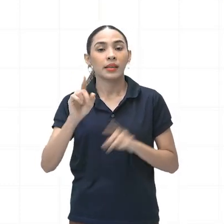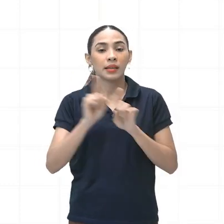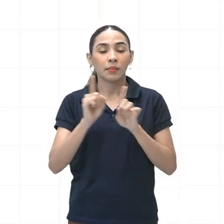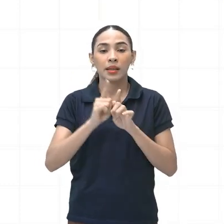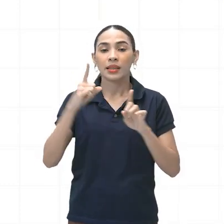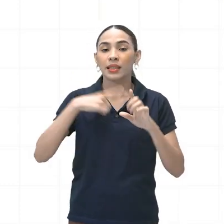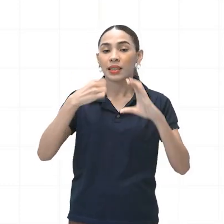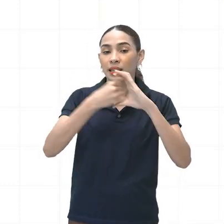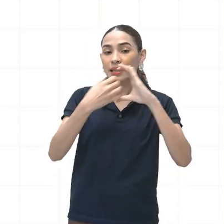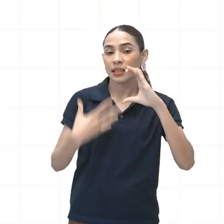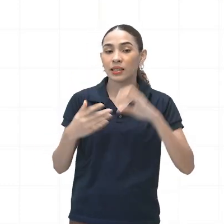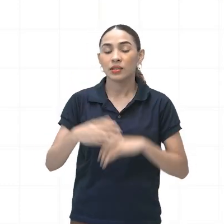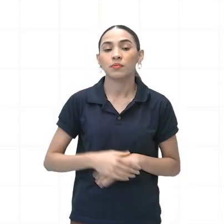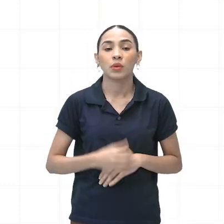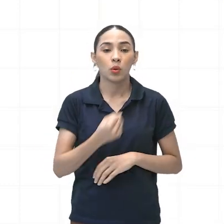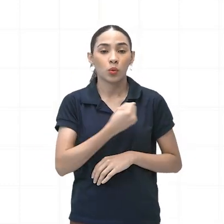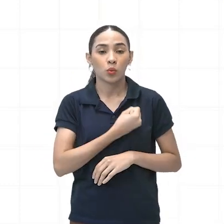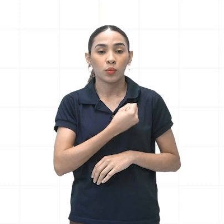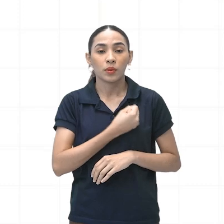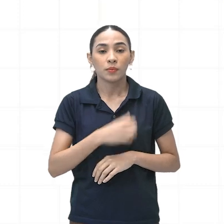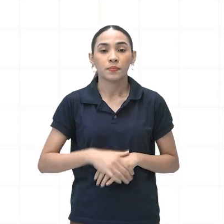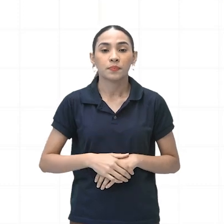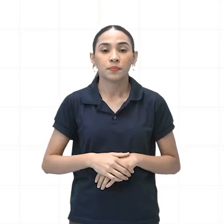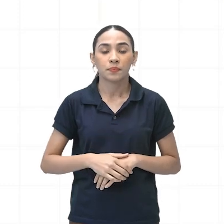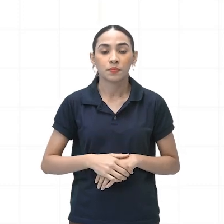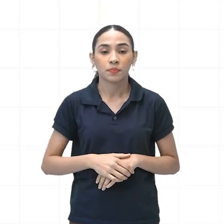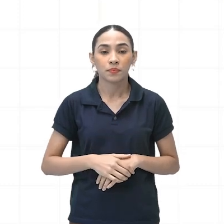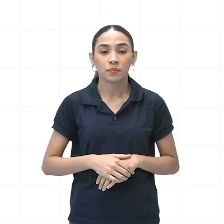característica aqui, ó, de ter números